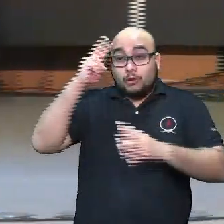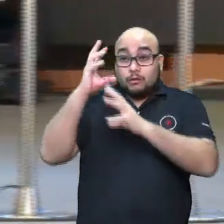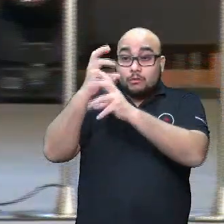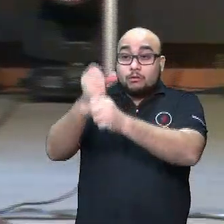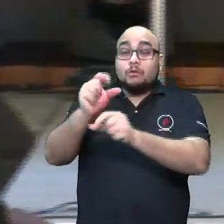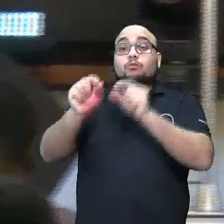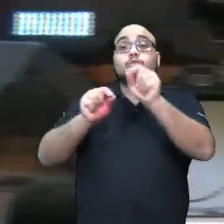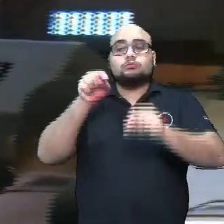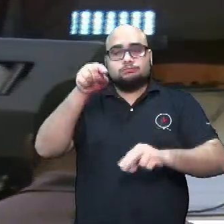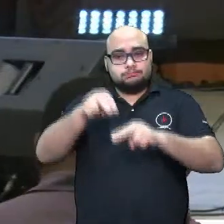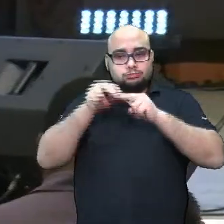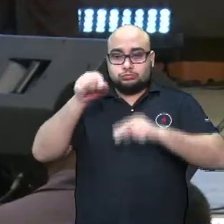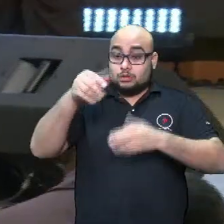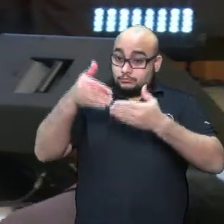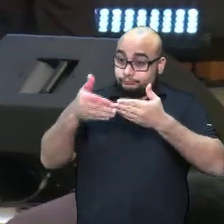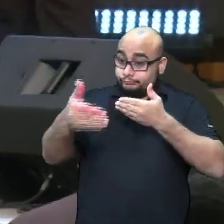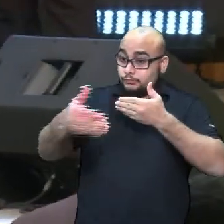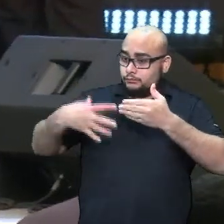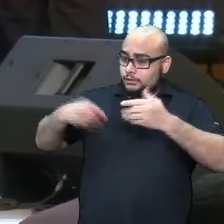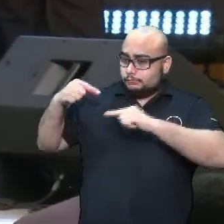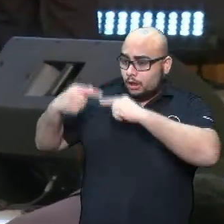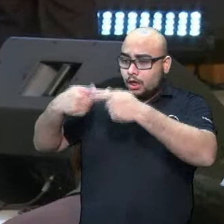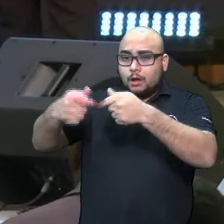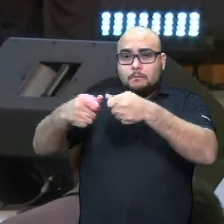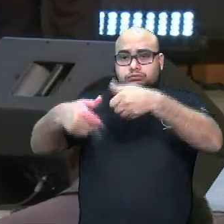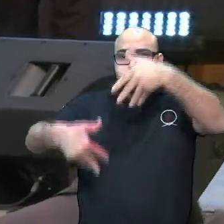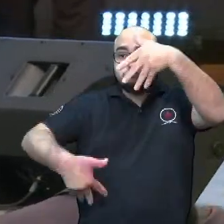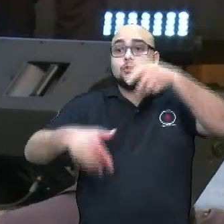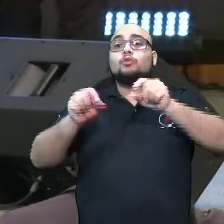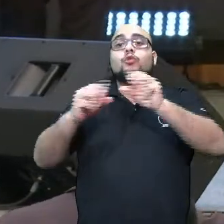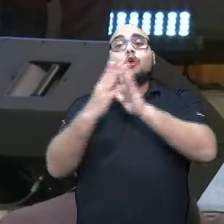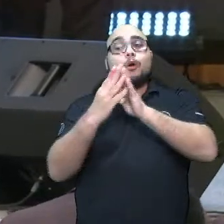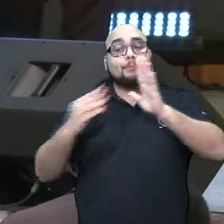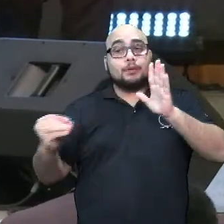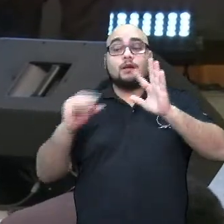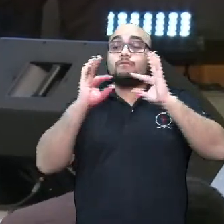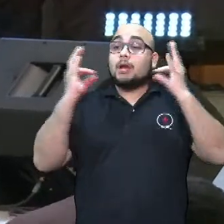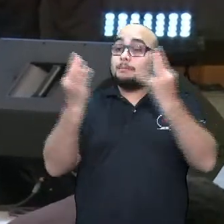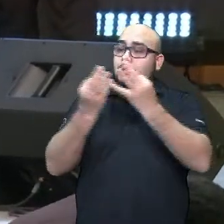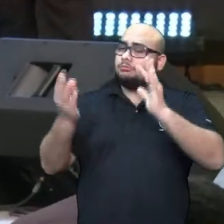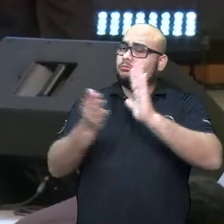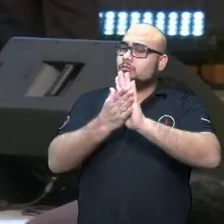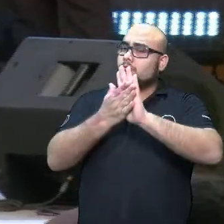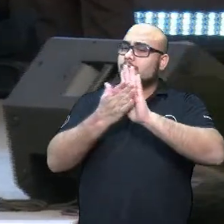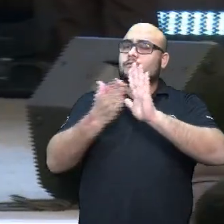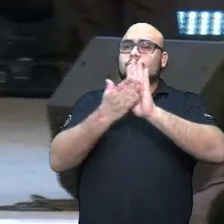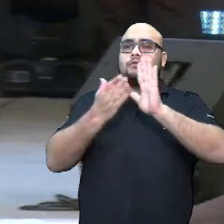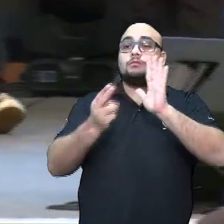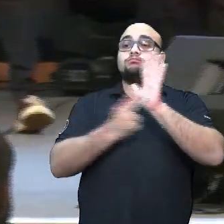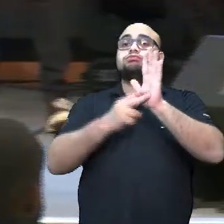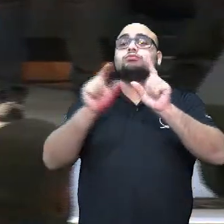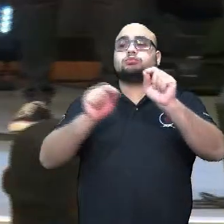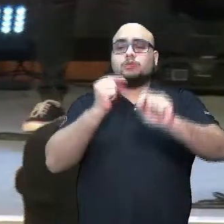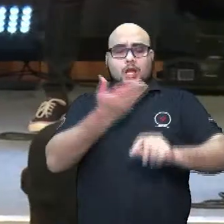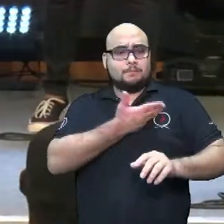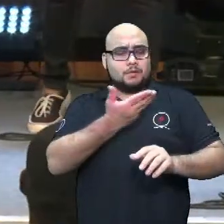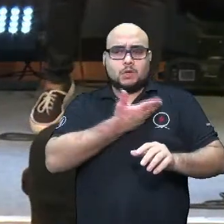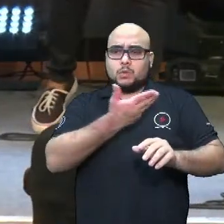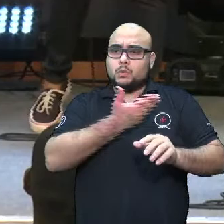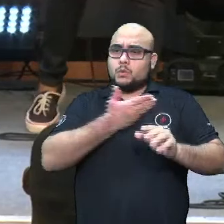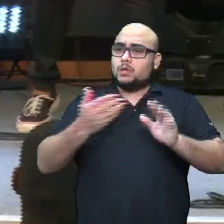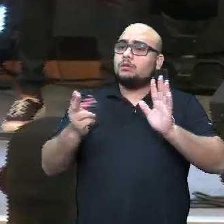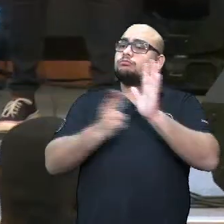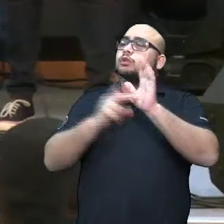há um legado para ser deixado. A tua família vai reconhecer que Deus é com você, os teus amigos vão reconhecer que Deus é com